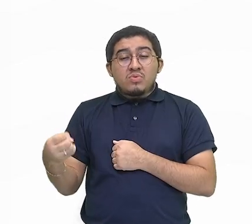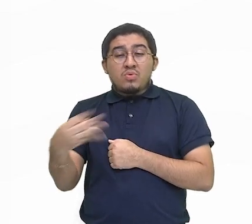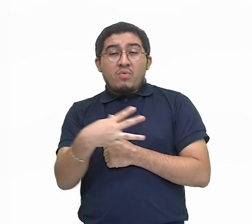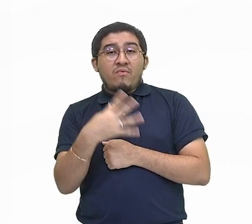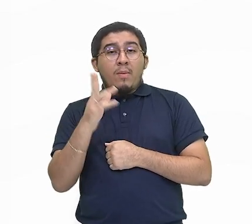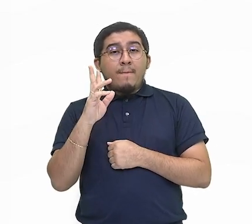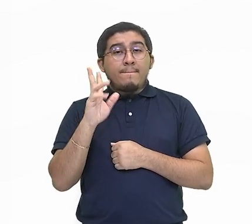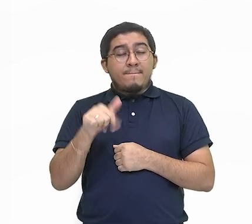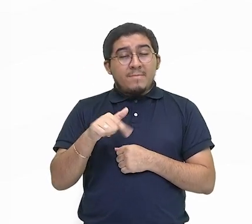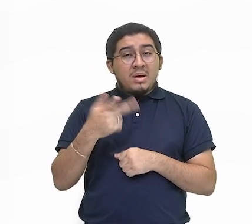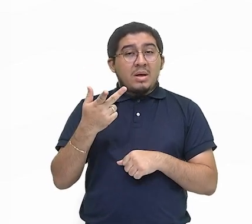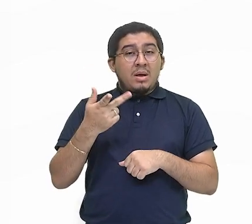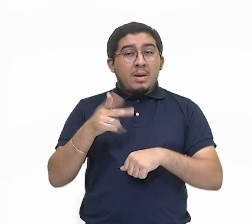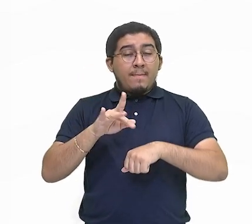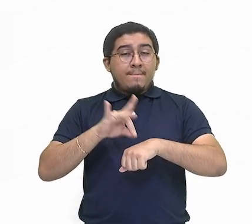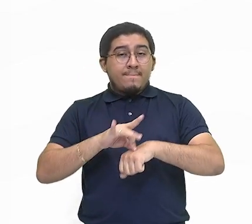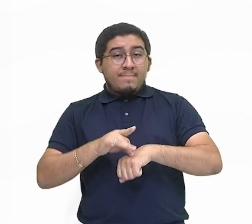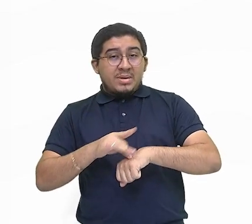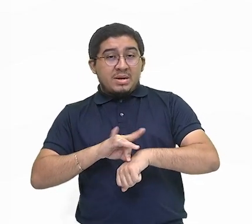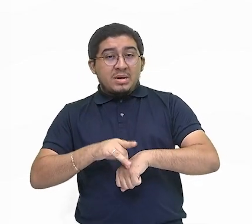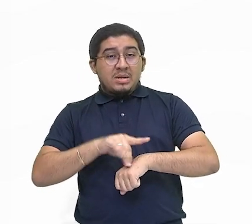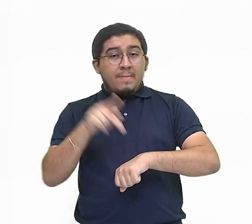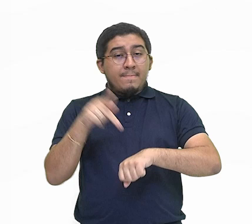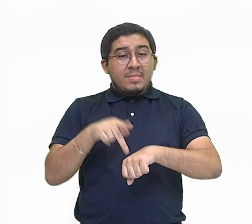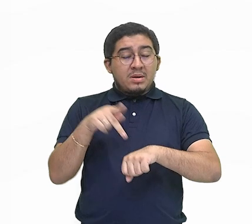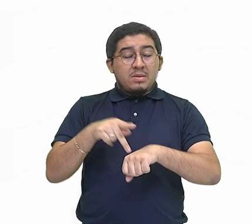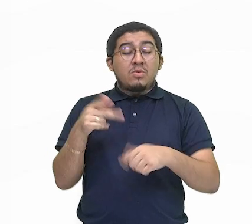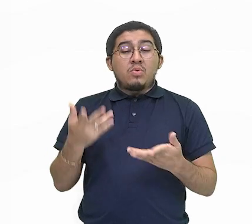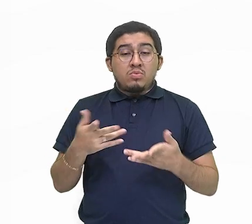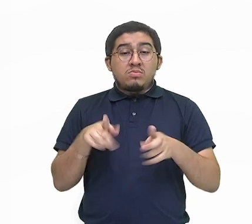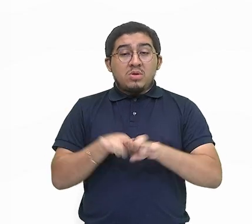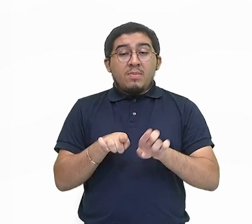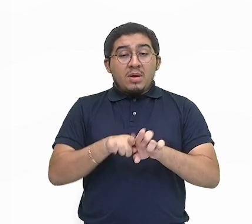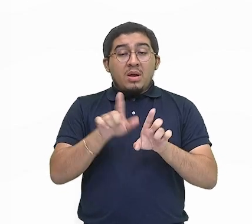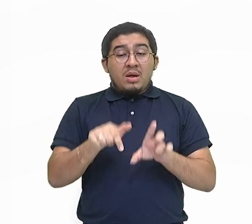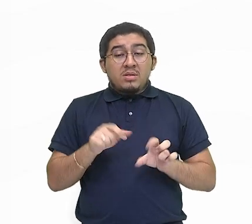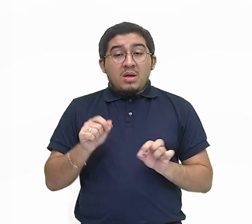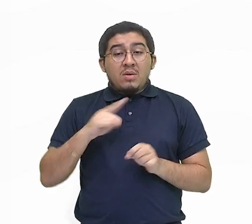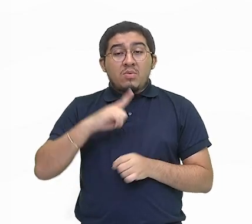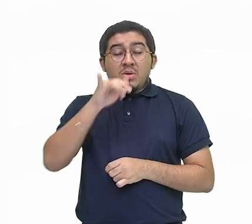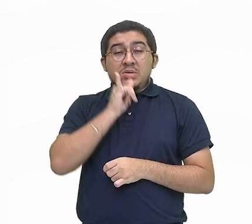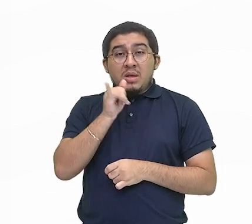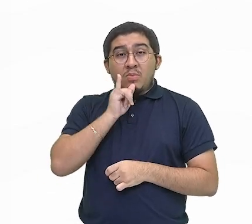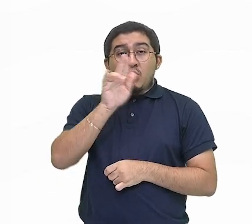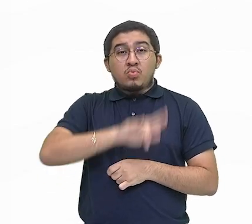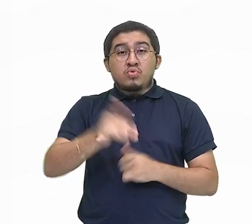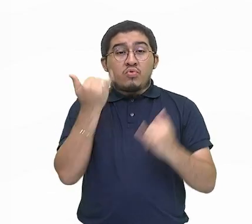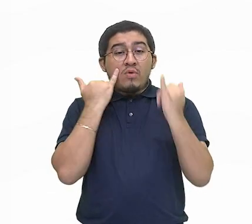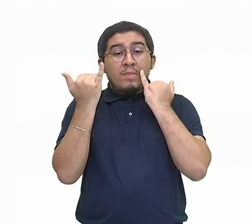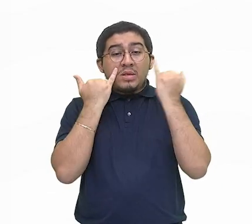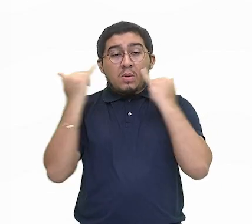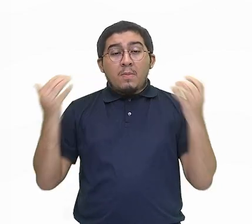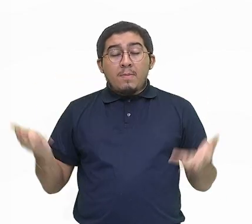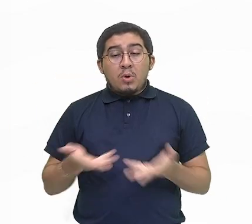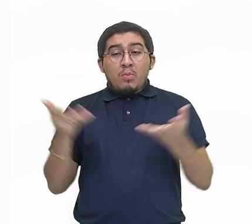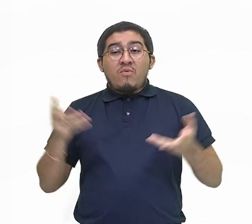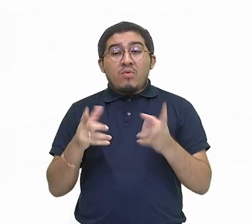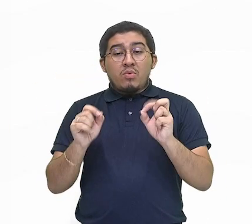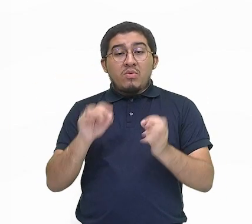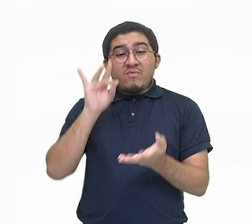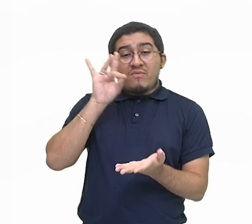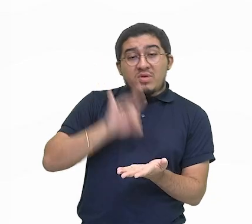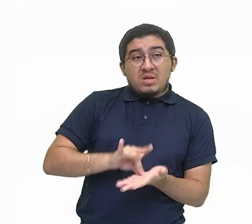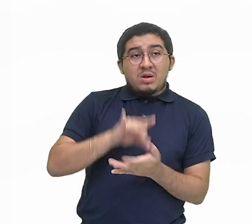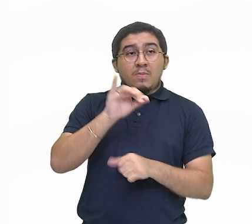petróleo. O artigo da revista traz exemplos da aplicação do uso de dados para promover